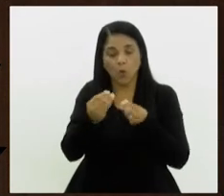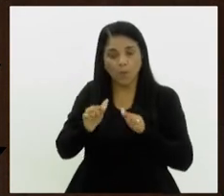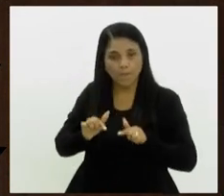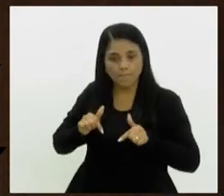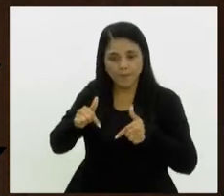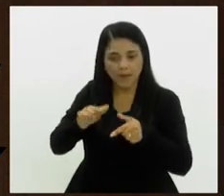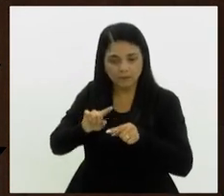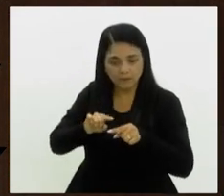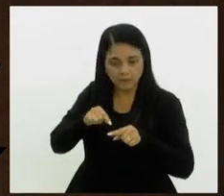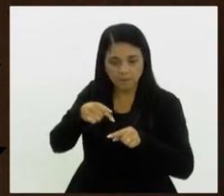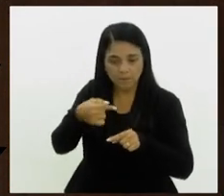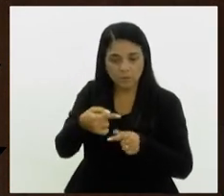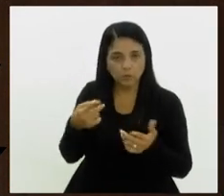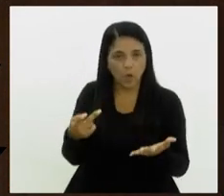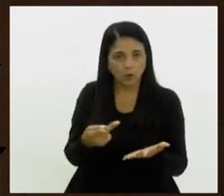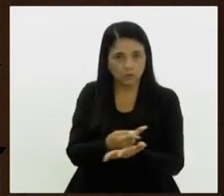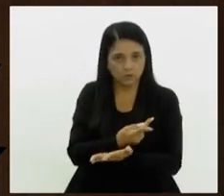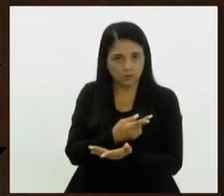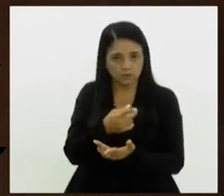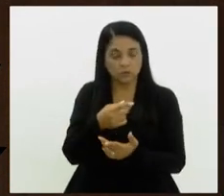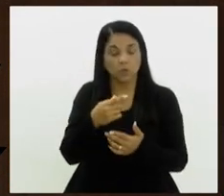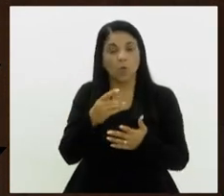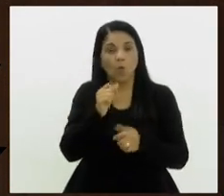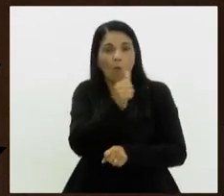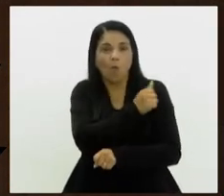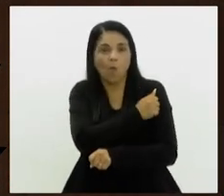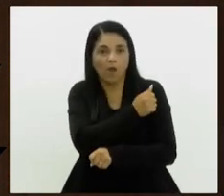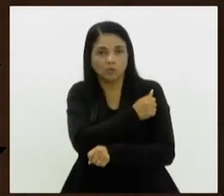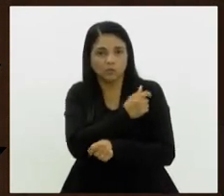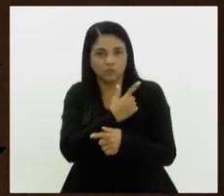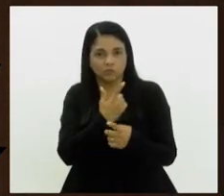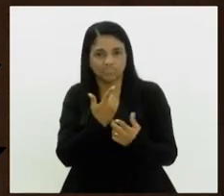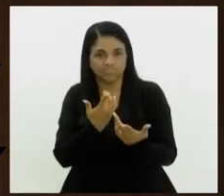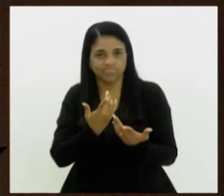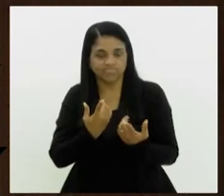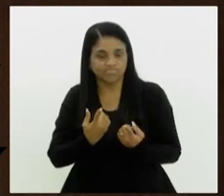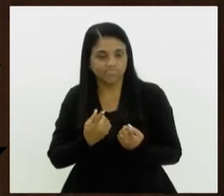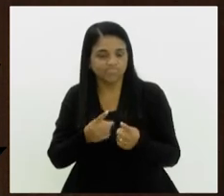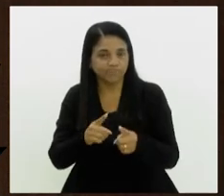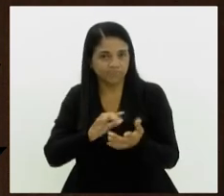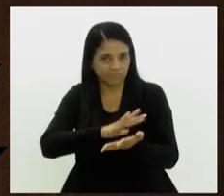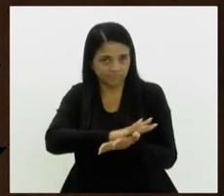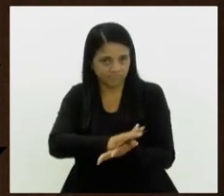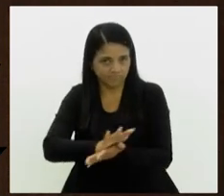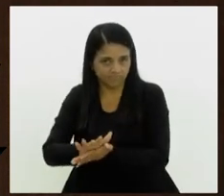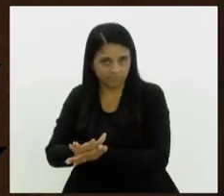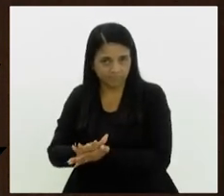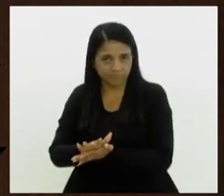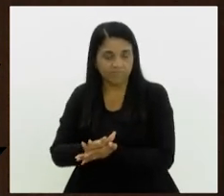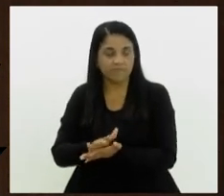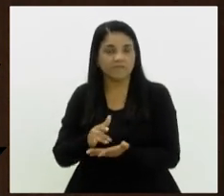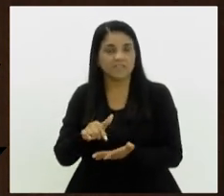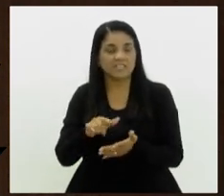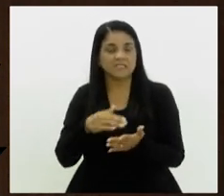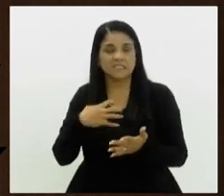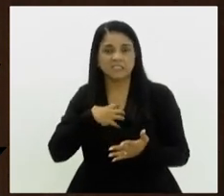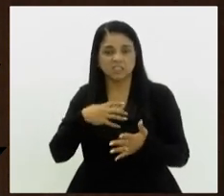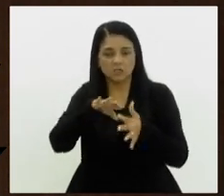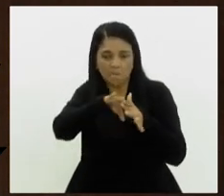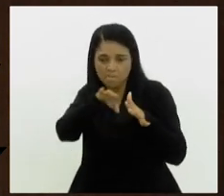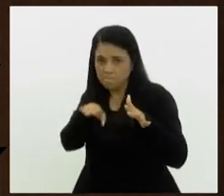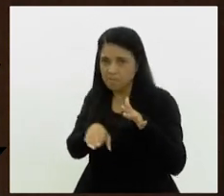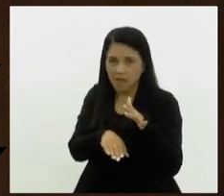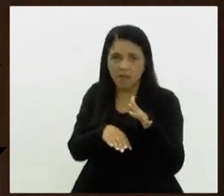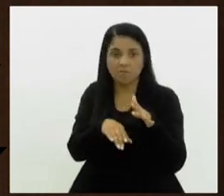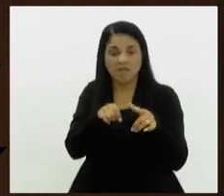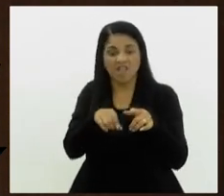pós, para que o aluno agredido não fique tão sentindo diminuído, que aí vai acabar